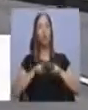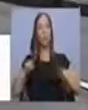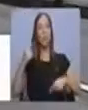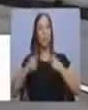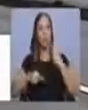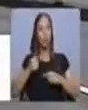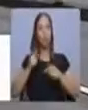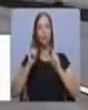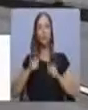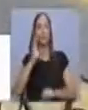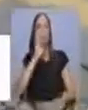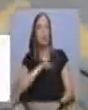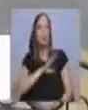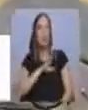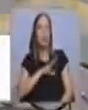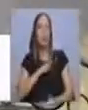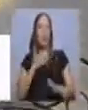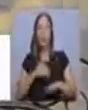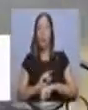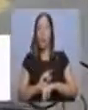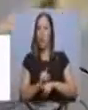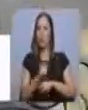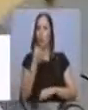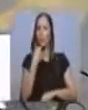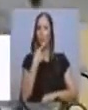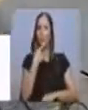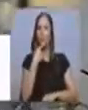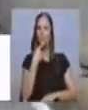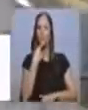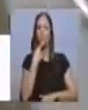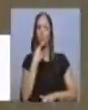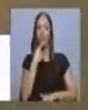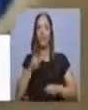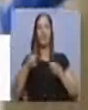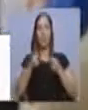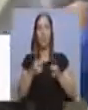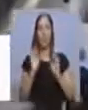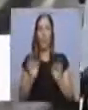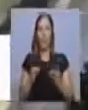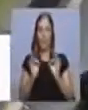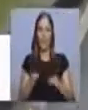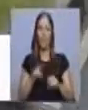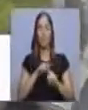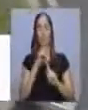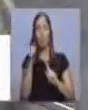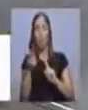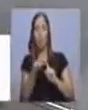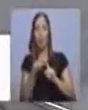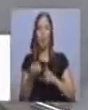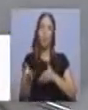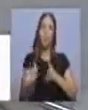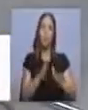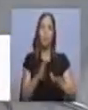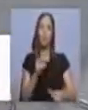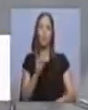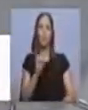de forma experimental, mas rapidamente se percebeu que valia o investimento. Por ano são cerca de